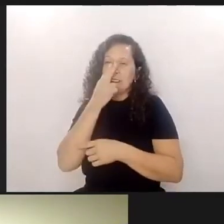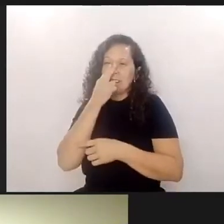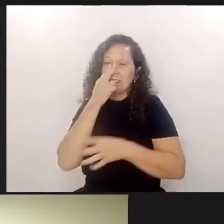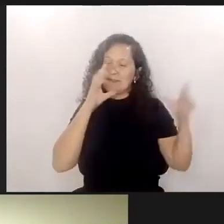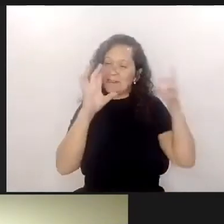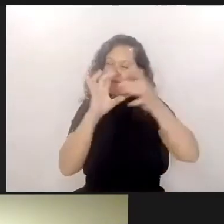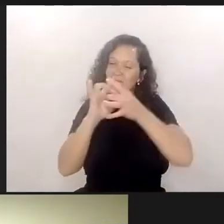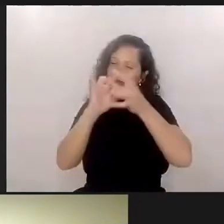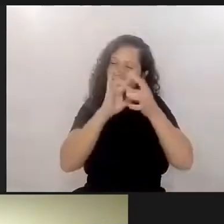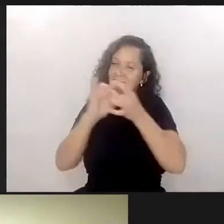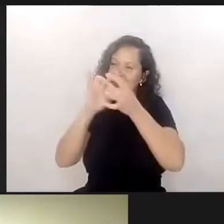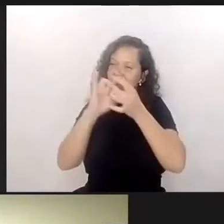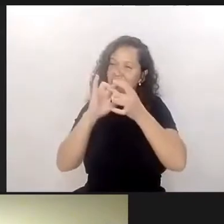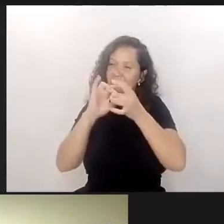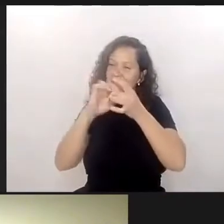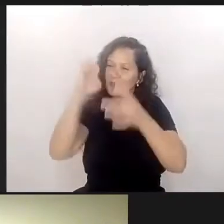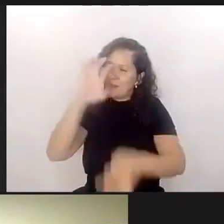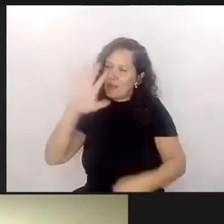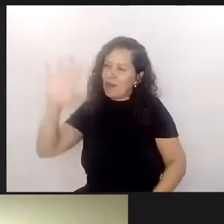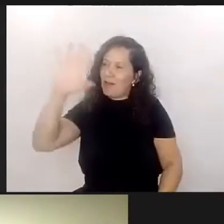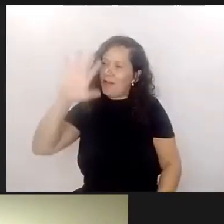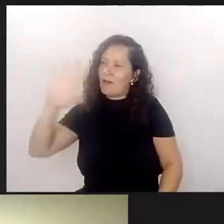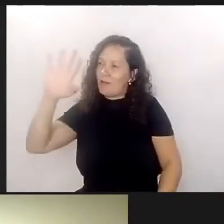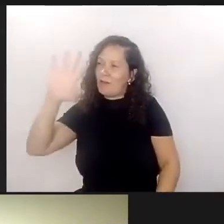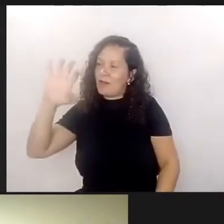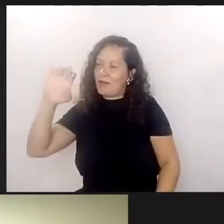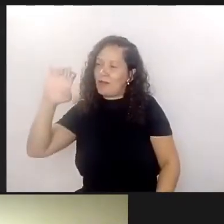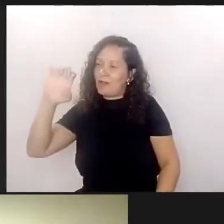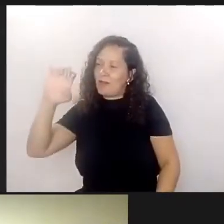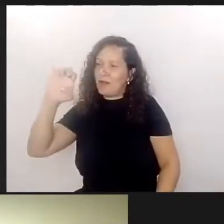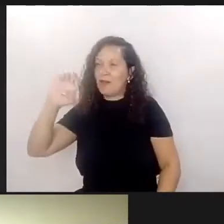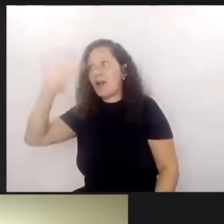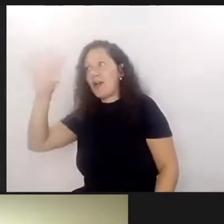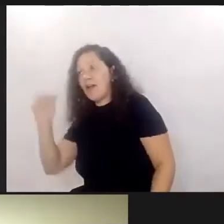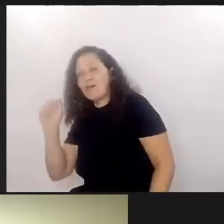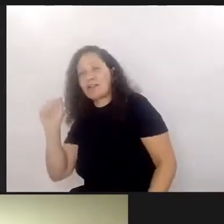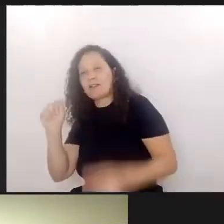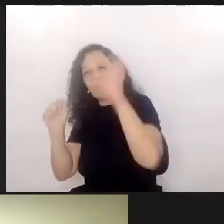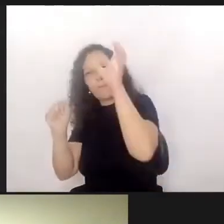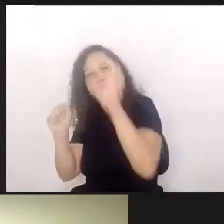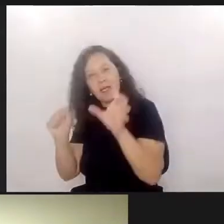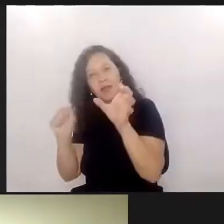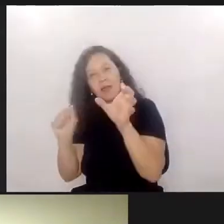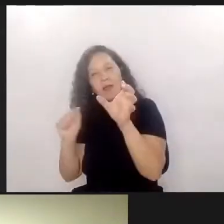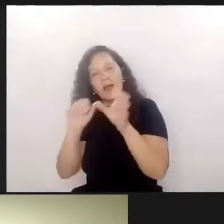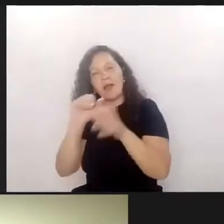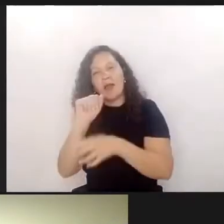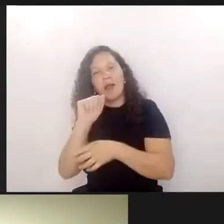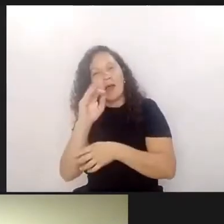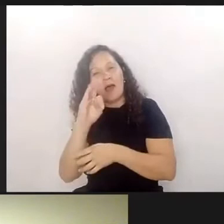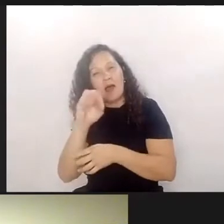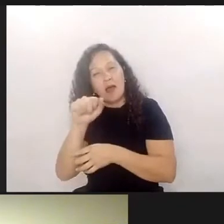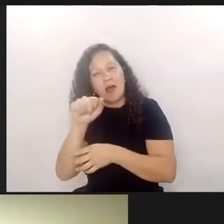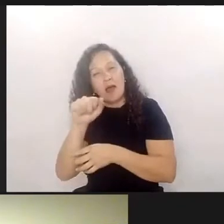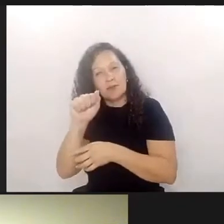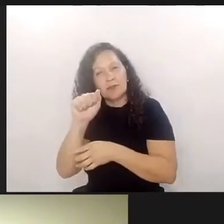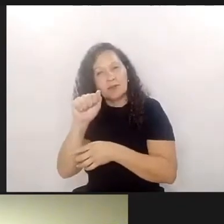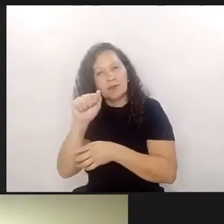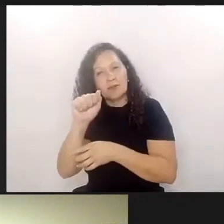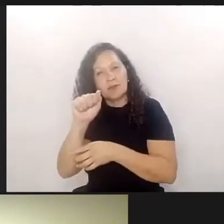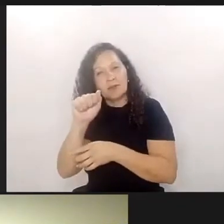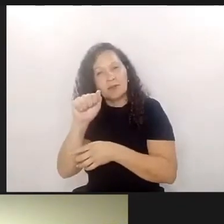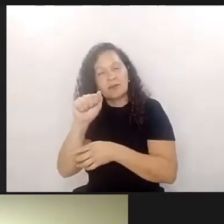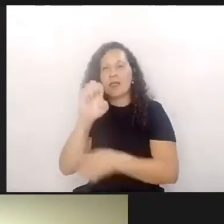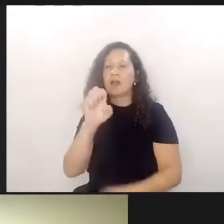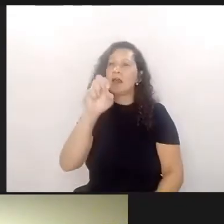tem as Américas, a Atlântropa e a Eurásia. Não, e a... Bom, ele dá um